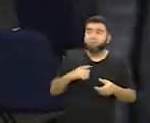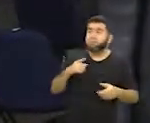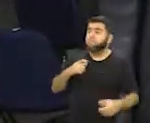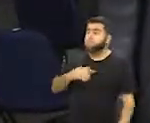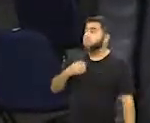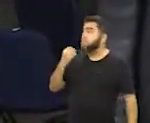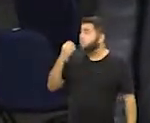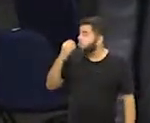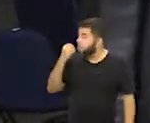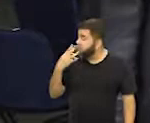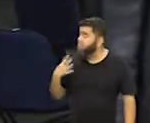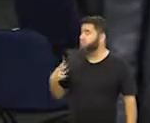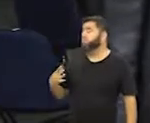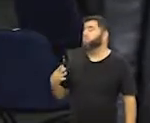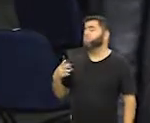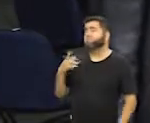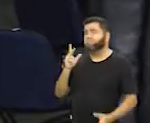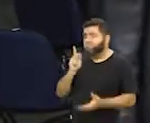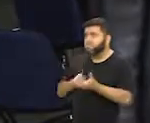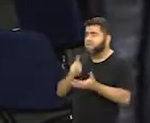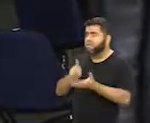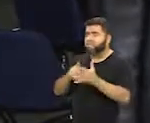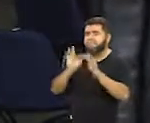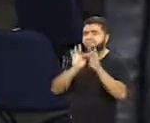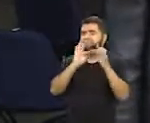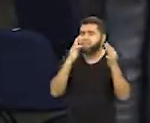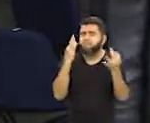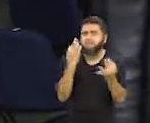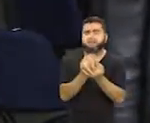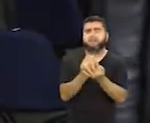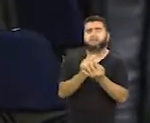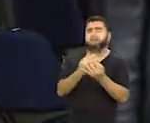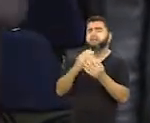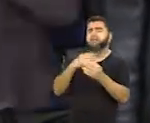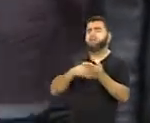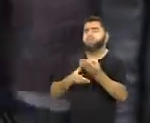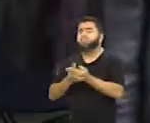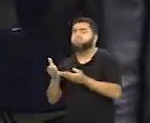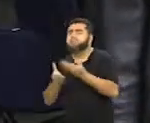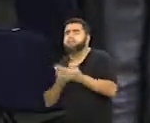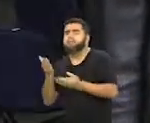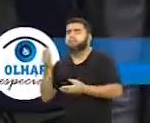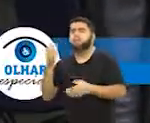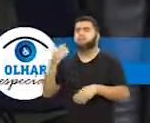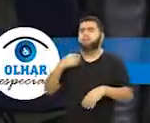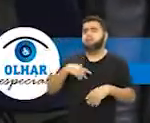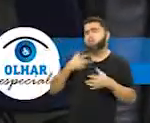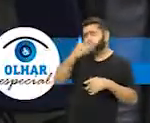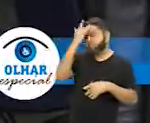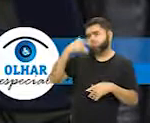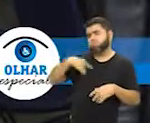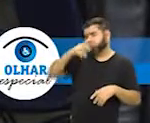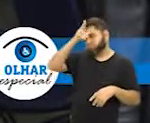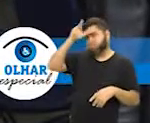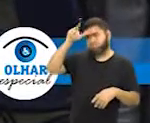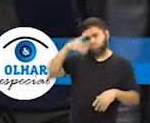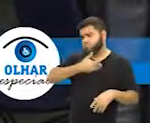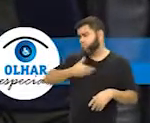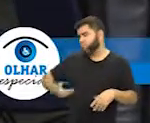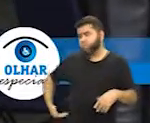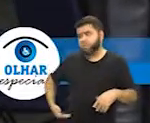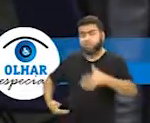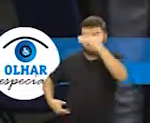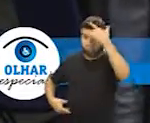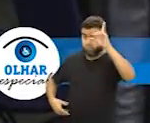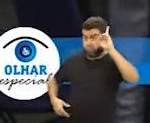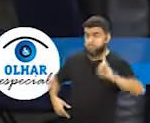hoje? O evento foi um sucesso, muito bom ver mobilizado famílias, conselheiros, gestor público,